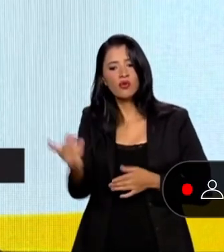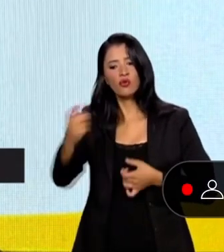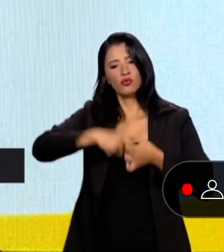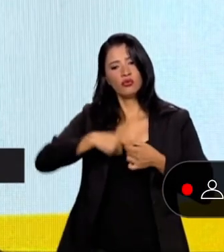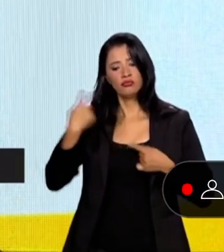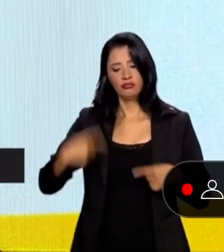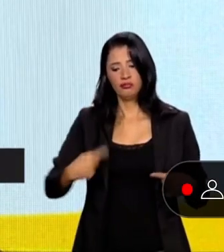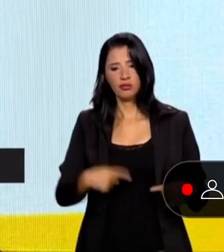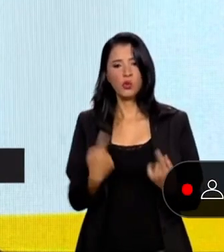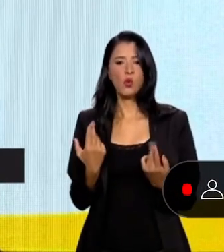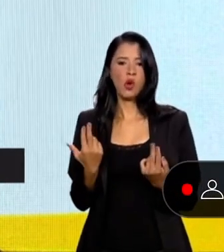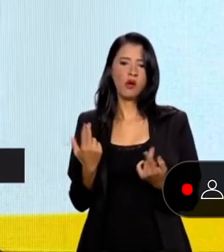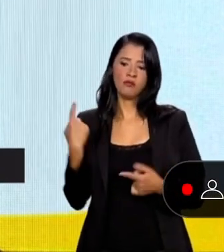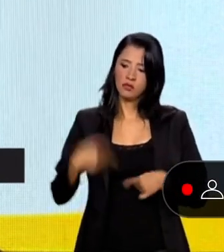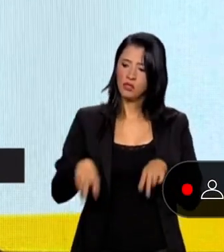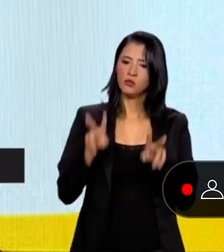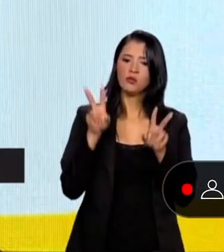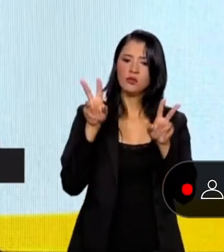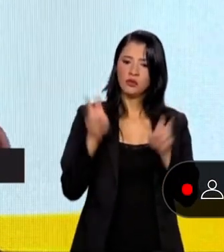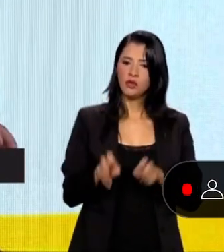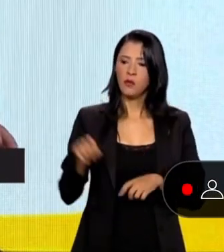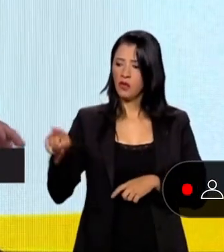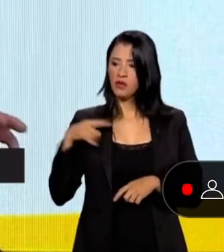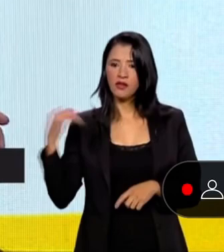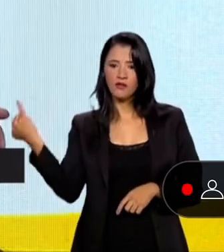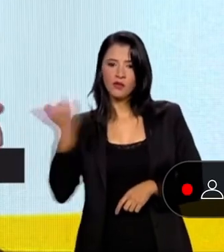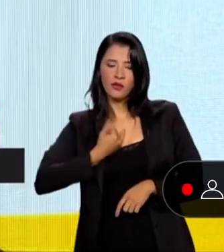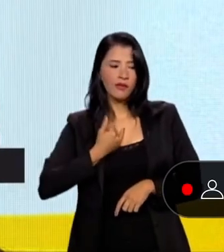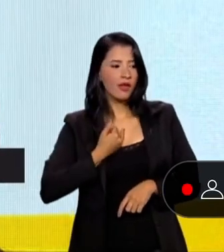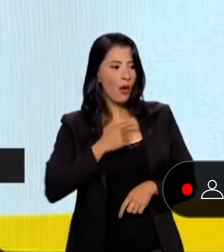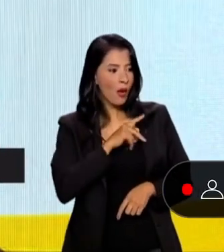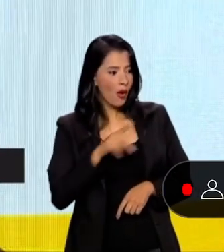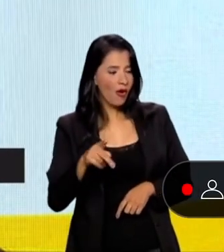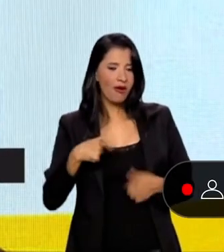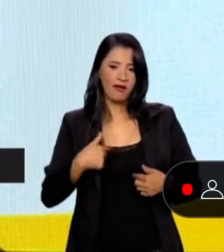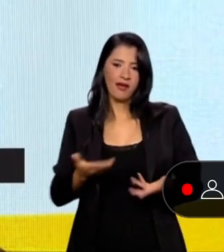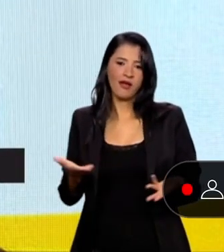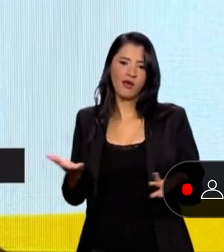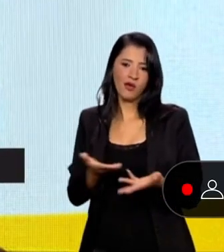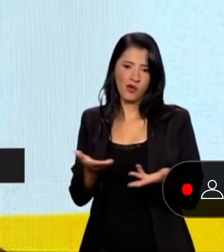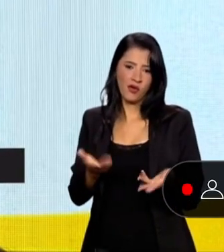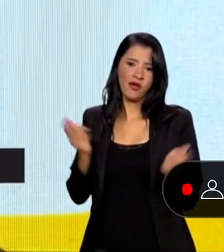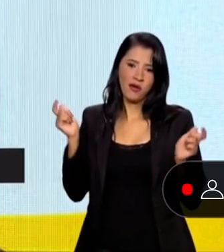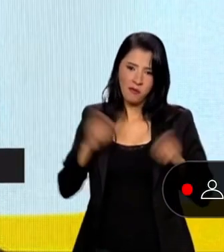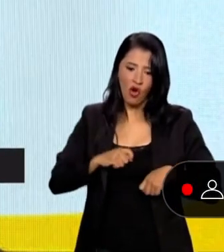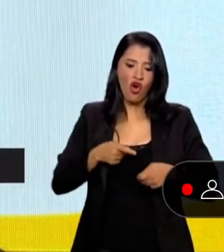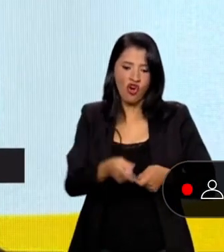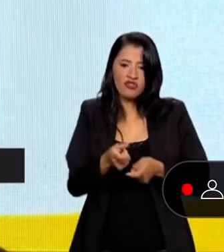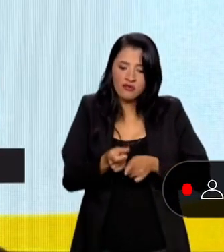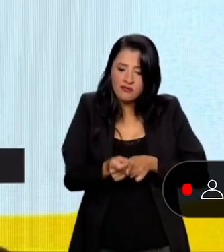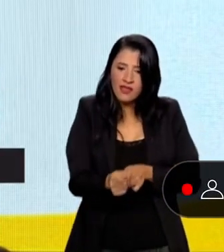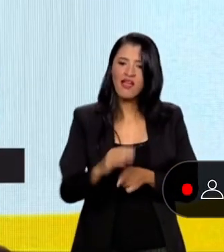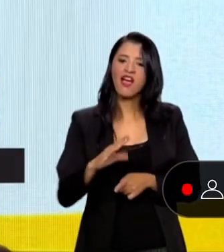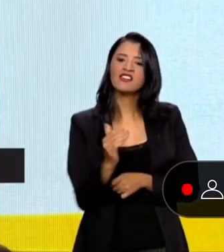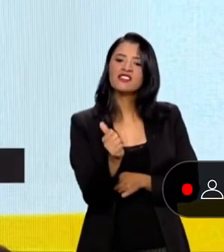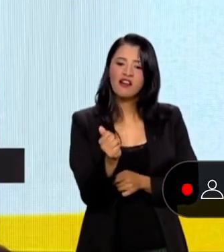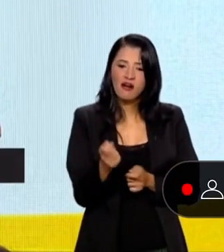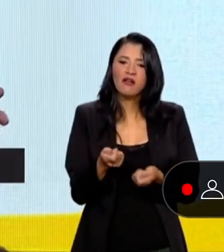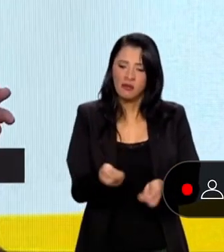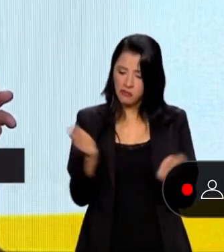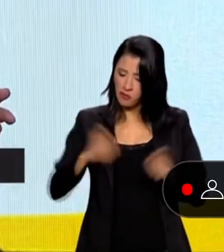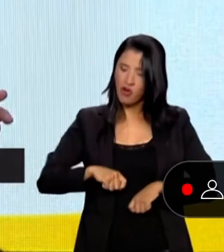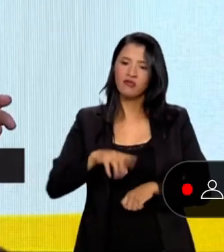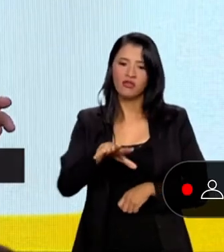assunto da terra, e esse companheiro falou, presidente, agora... Pode colocar castanha, que eu